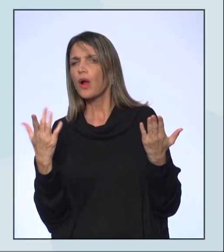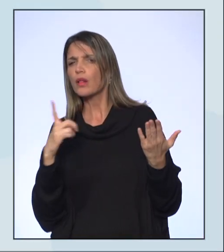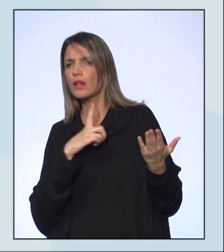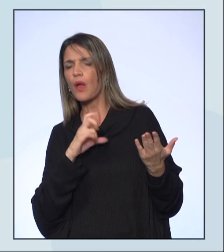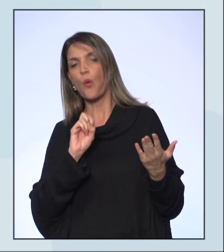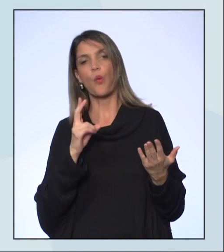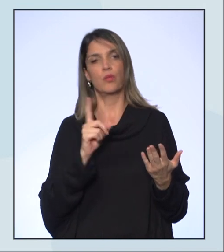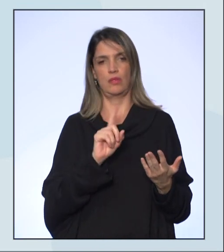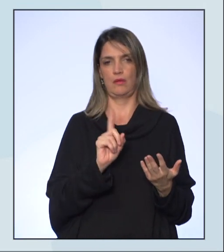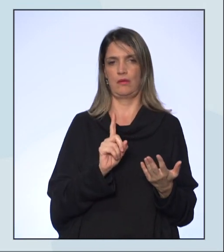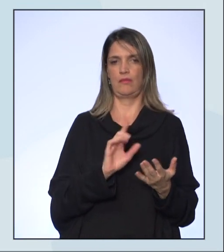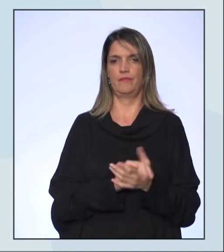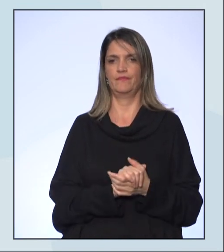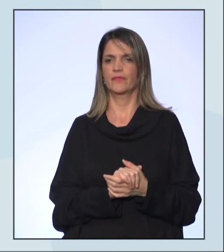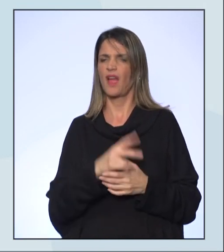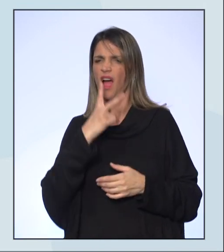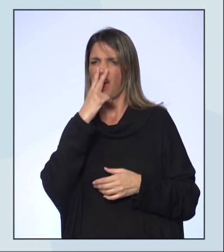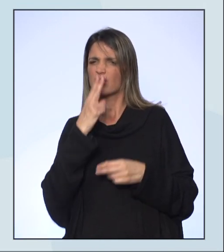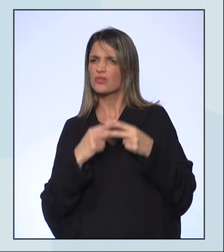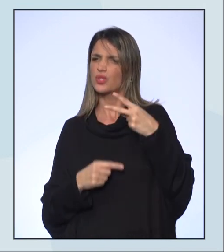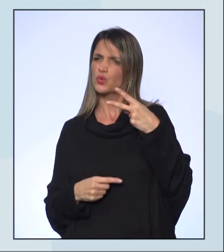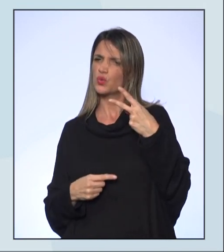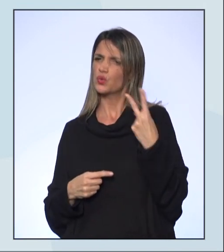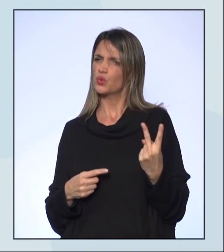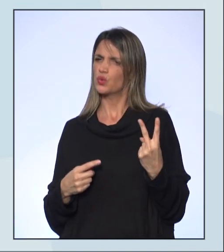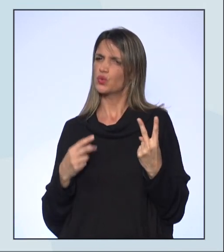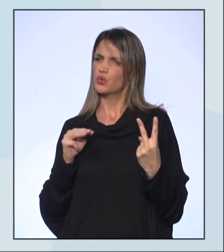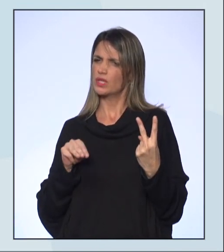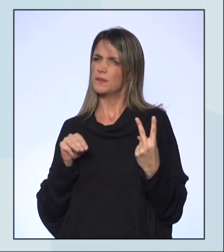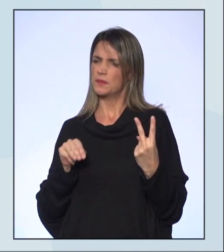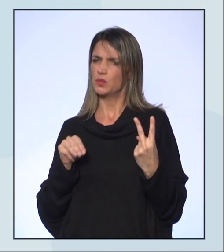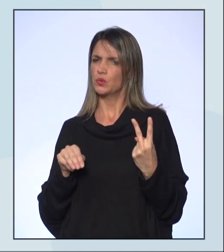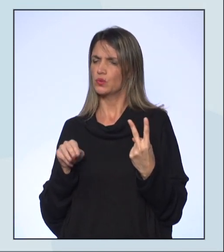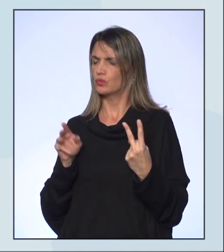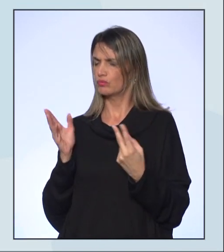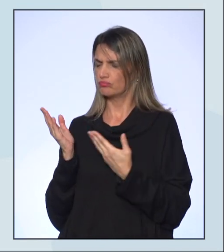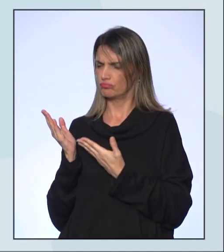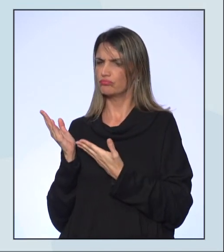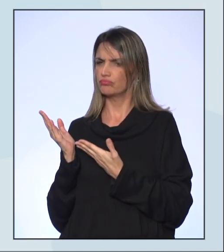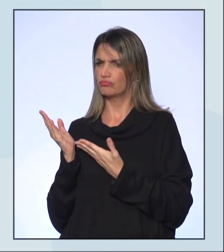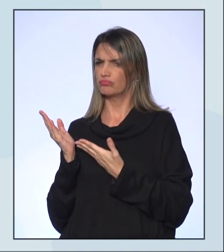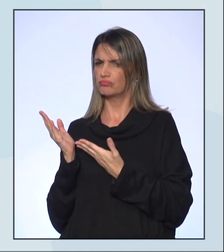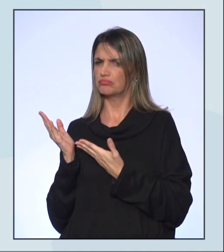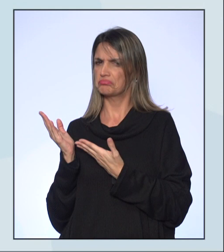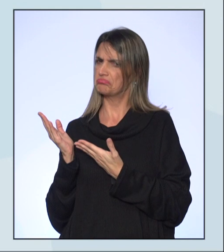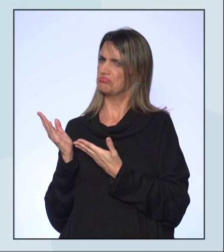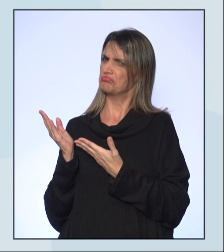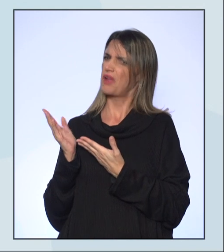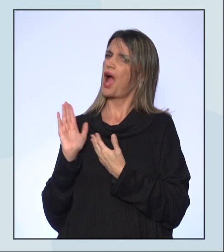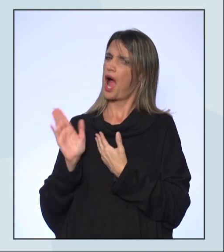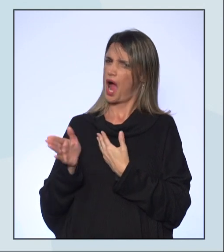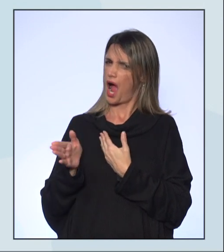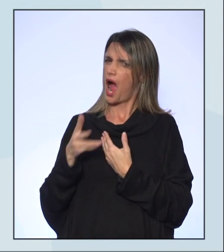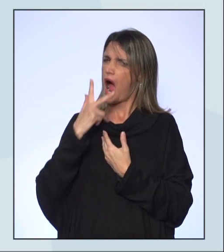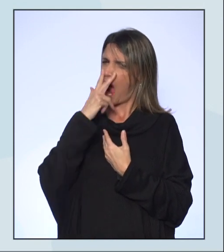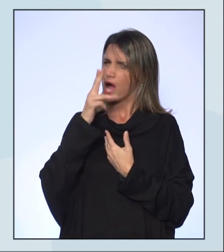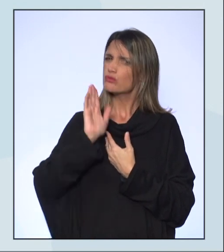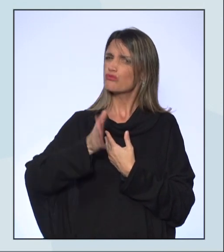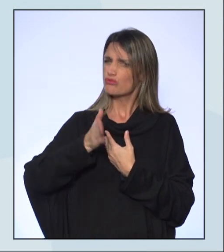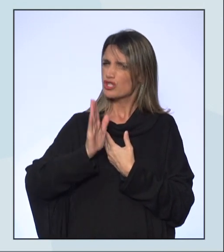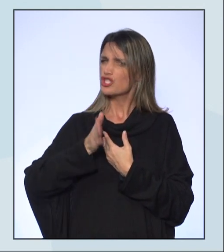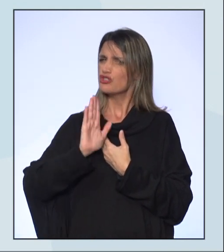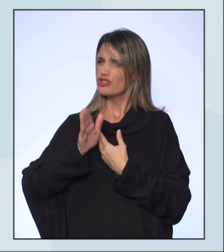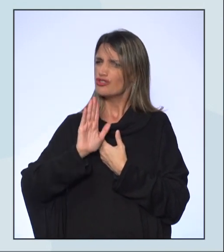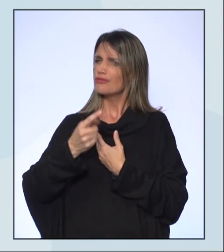próxima daí... Acho que 2 minutos, né? Acredito que sim, mas vamos ver uma coisa. Estou tendo um déjà vu com essa imagem. Eu acho que eu já a vi em